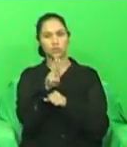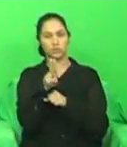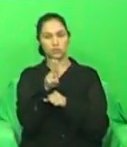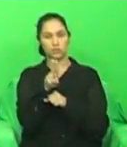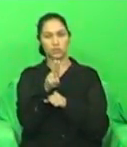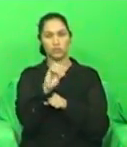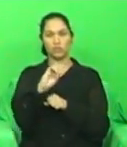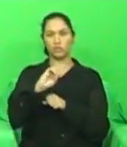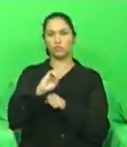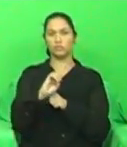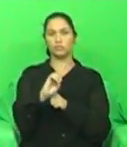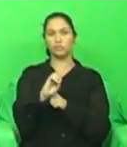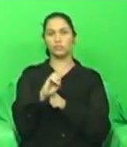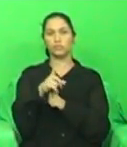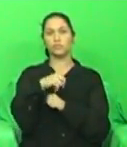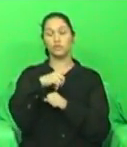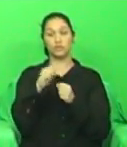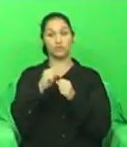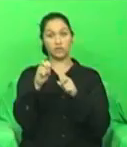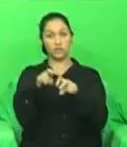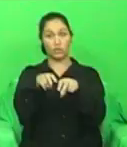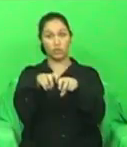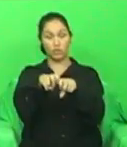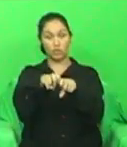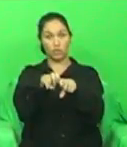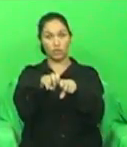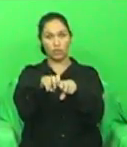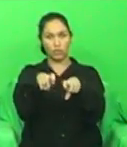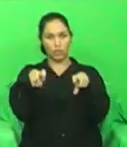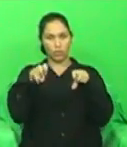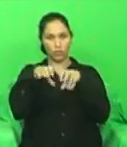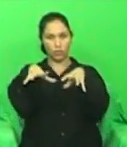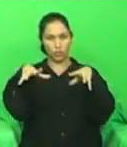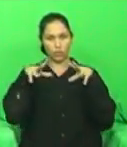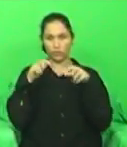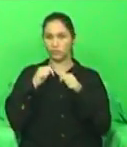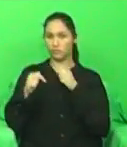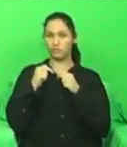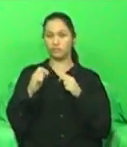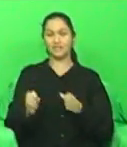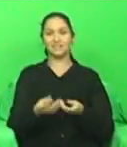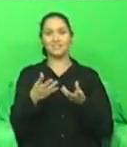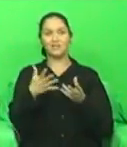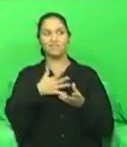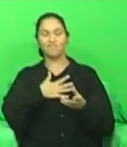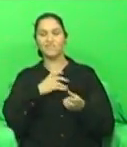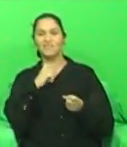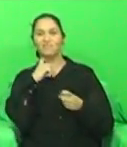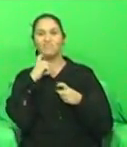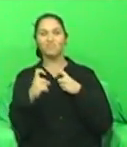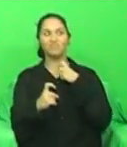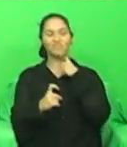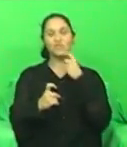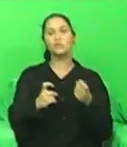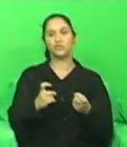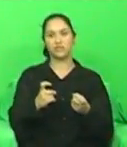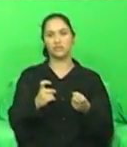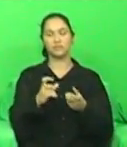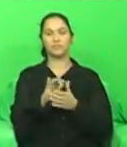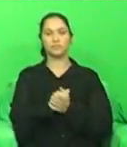independente de acordo tá pois é mas aí o senhor presidente por isso que ficou a dúvida é isso que deixou uma dúvida muito